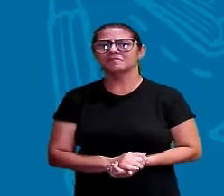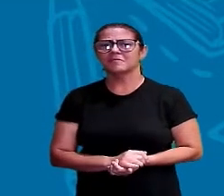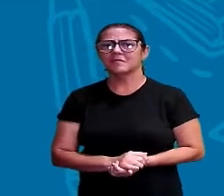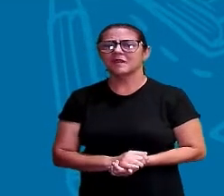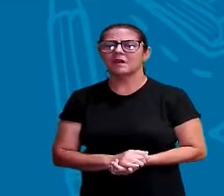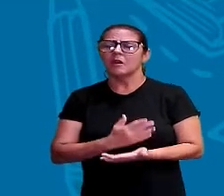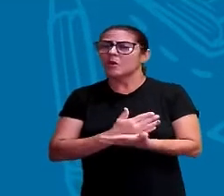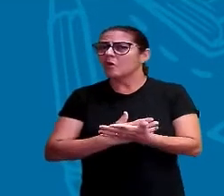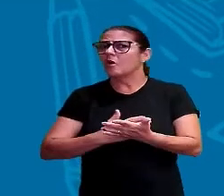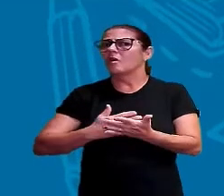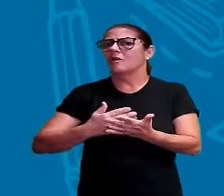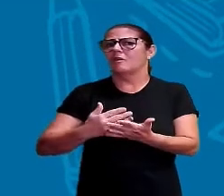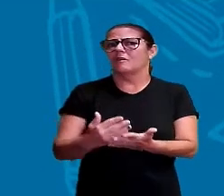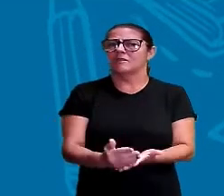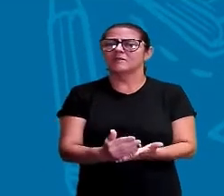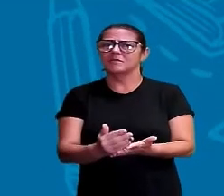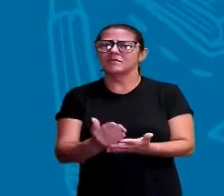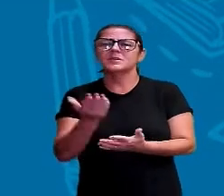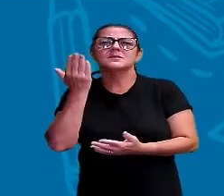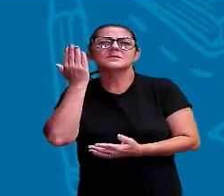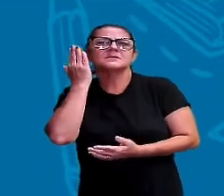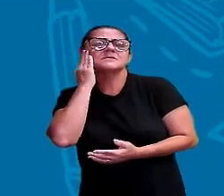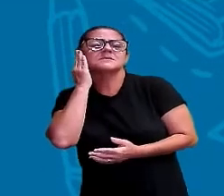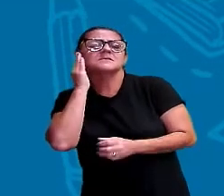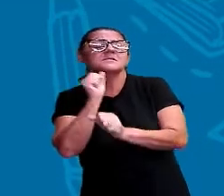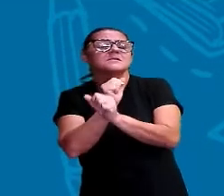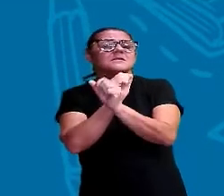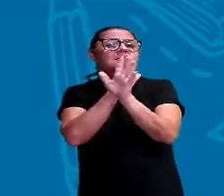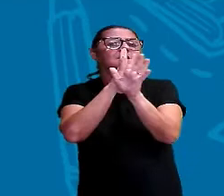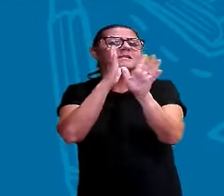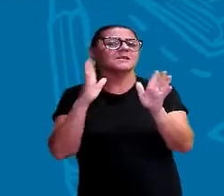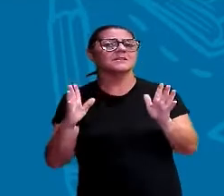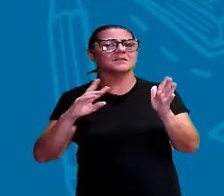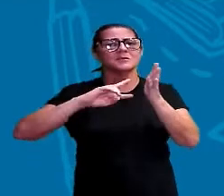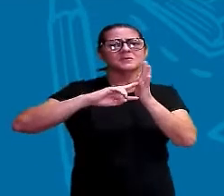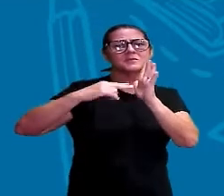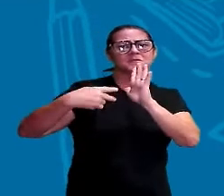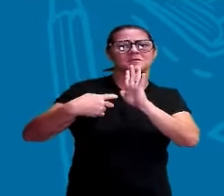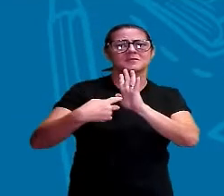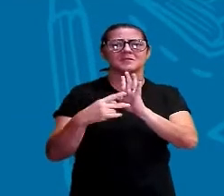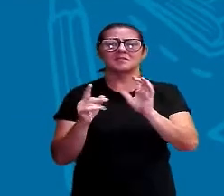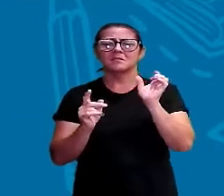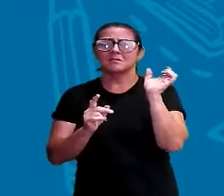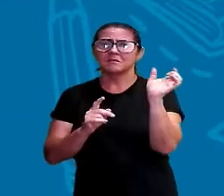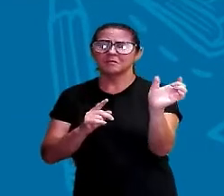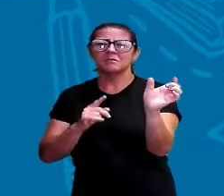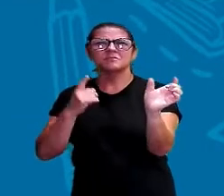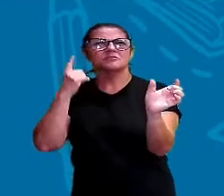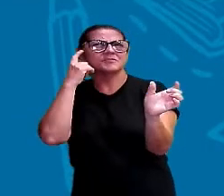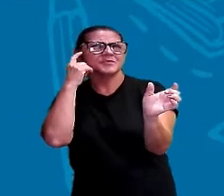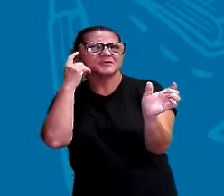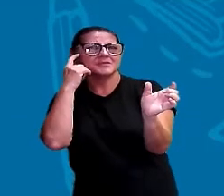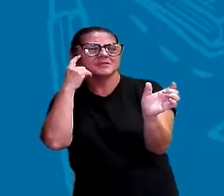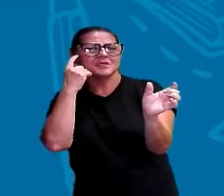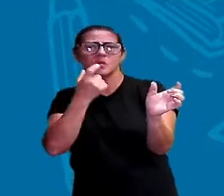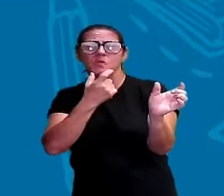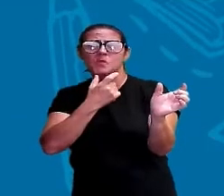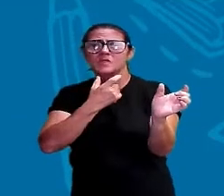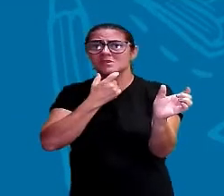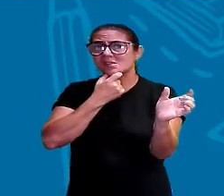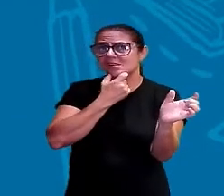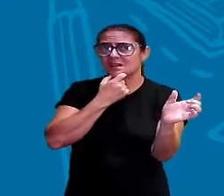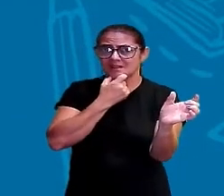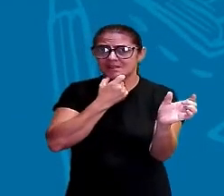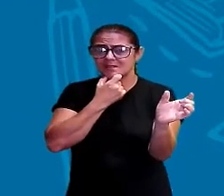a partir daí que você já vai interagir com os diversos significados. Pensou numa palavra agora em língua inglesa?